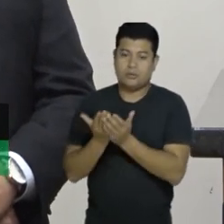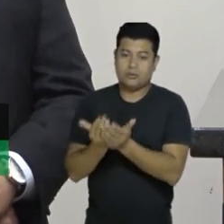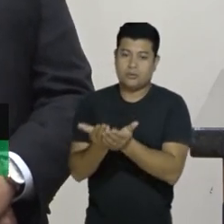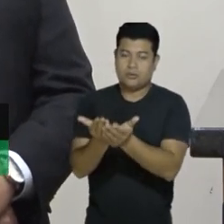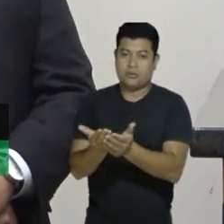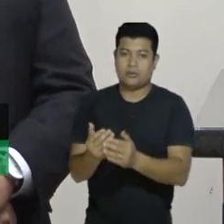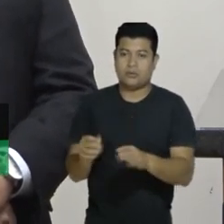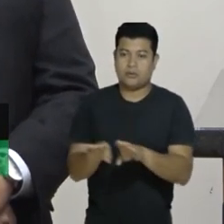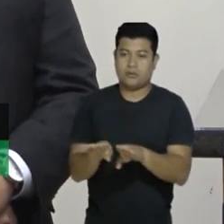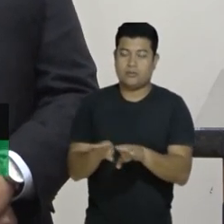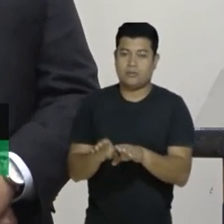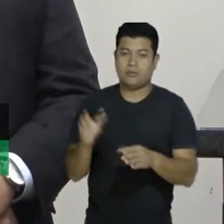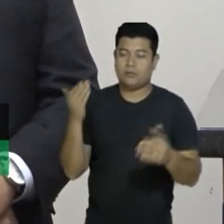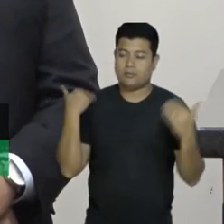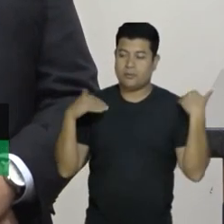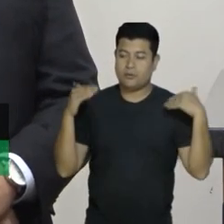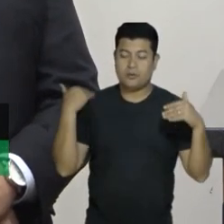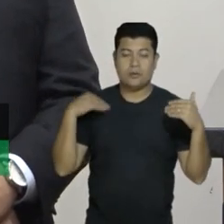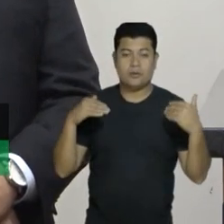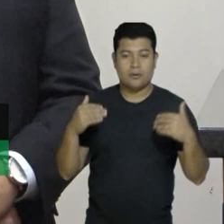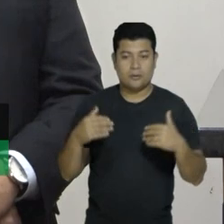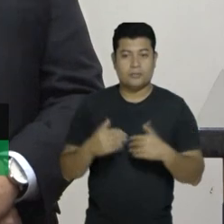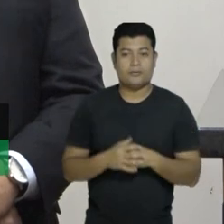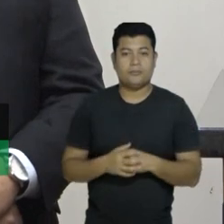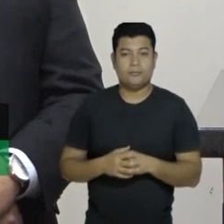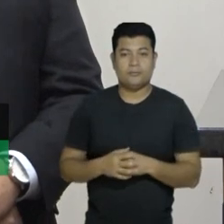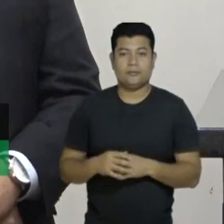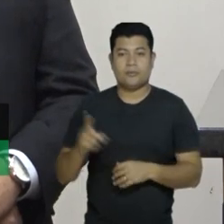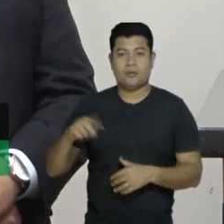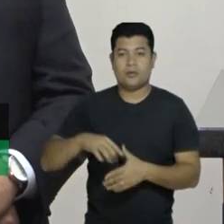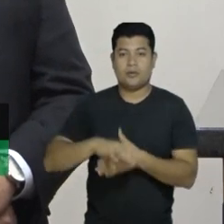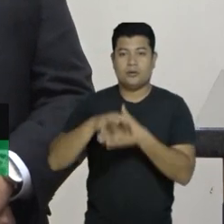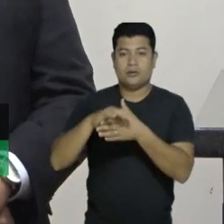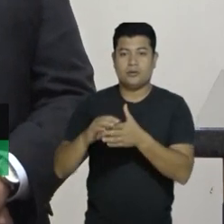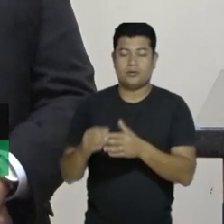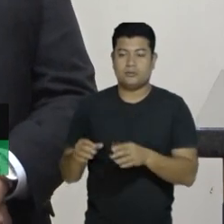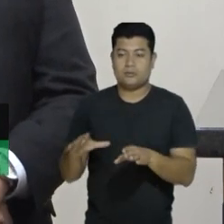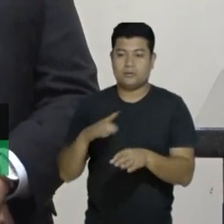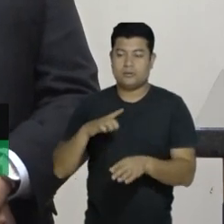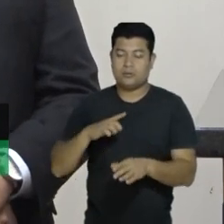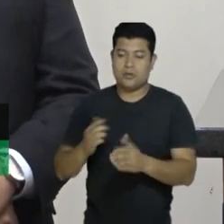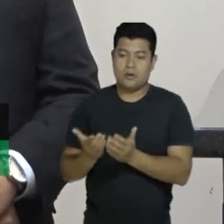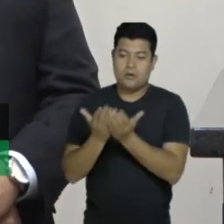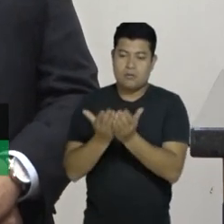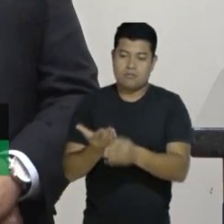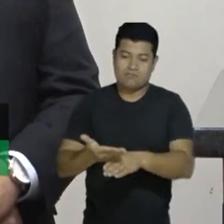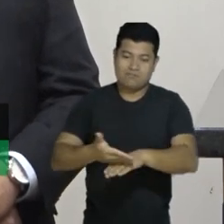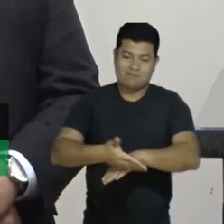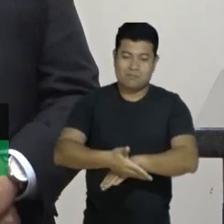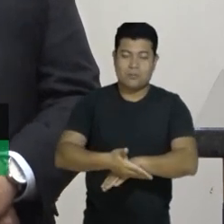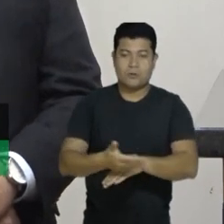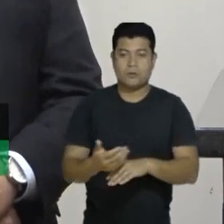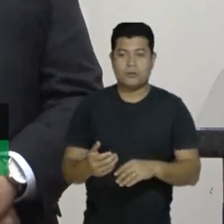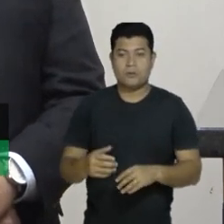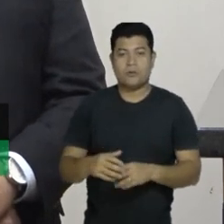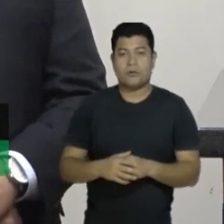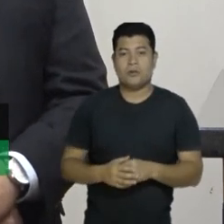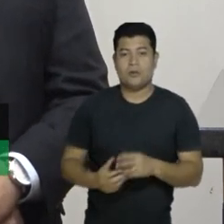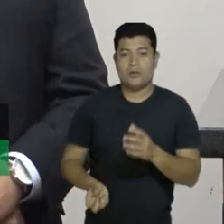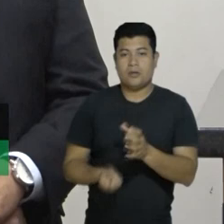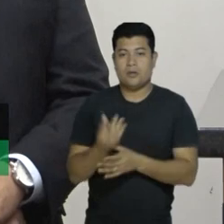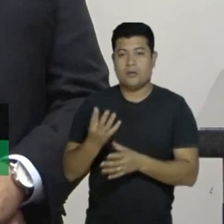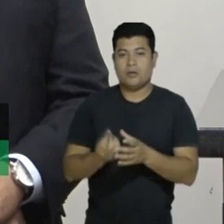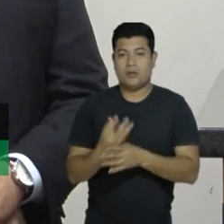recreio, é uma das lideranças no setor portuário nacional, é líder também na produção